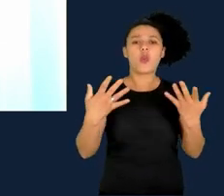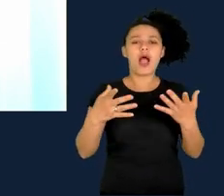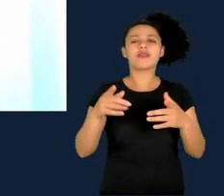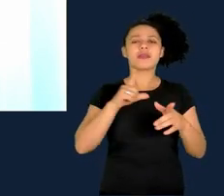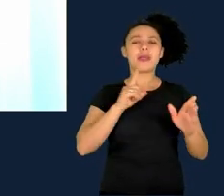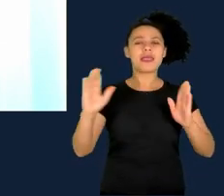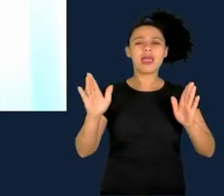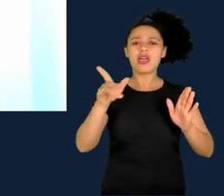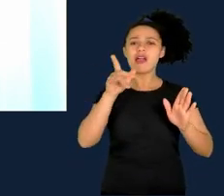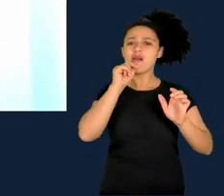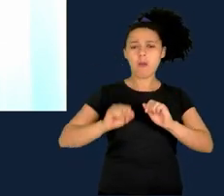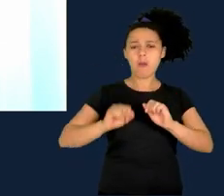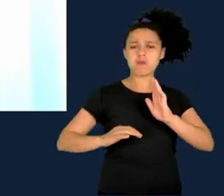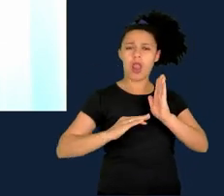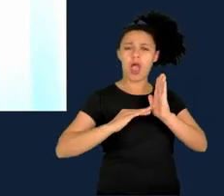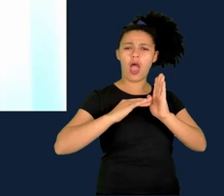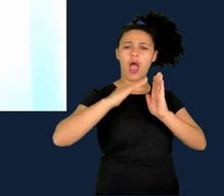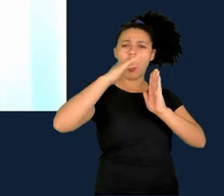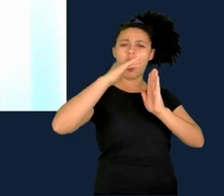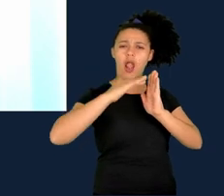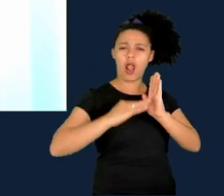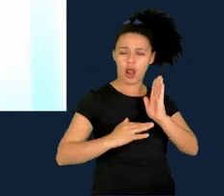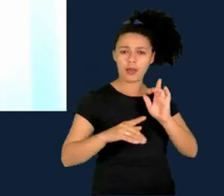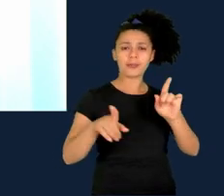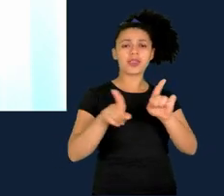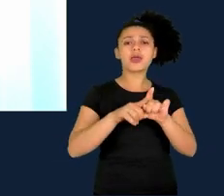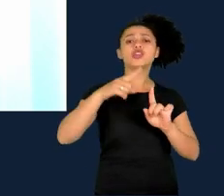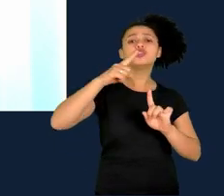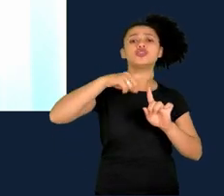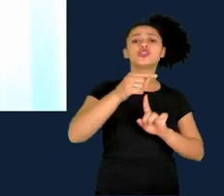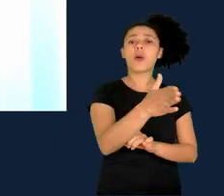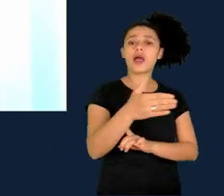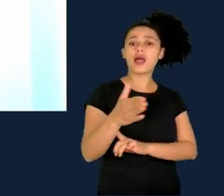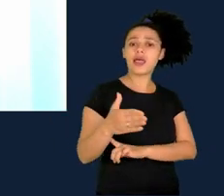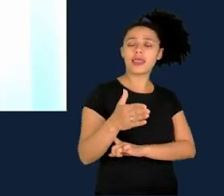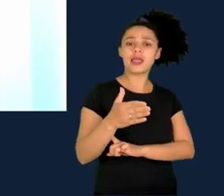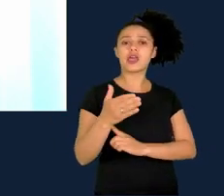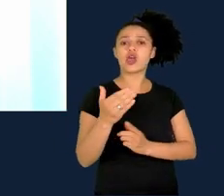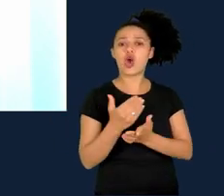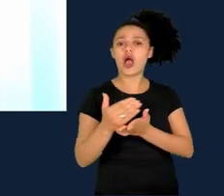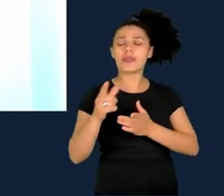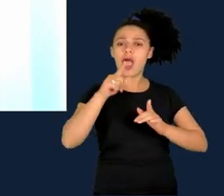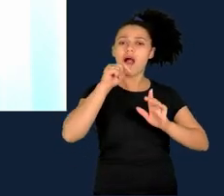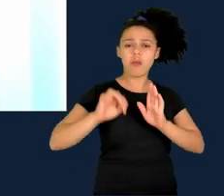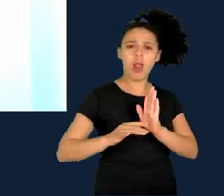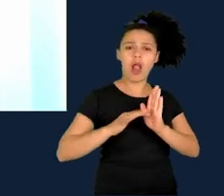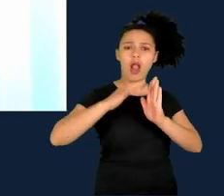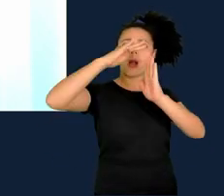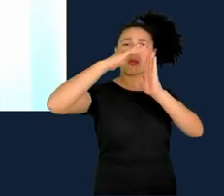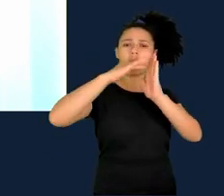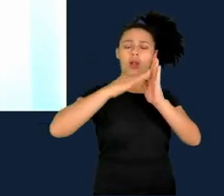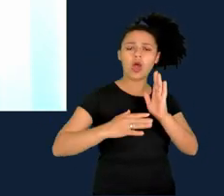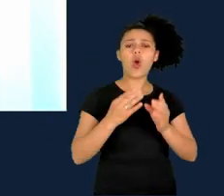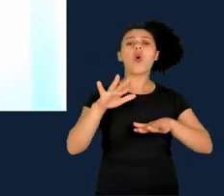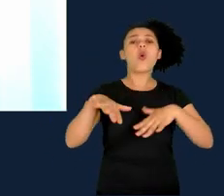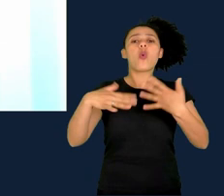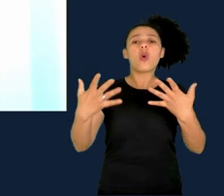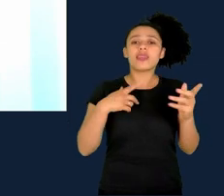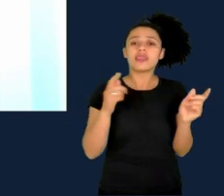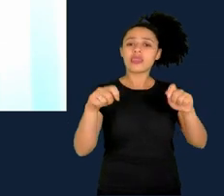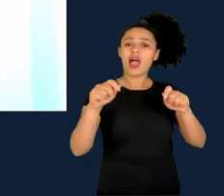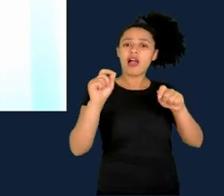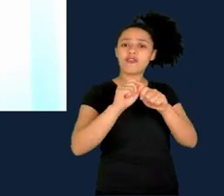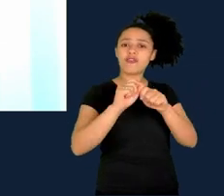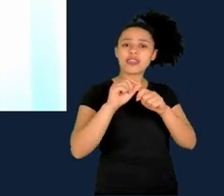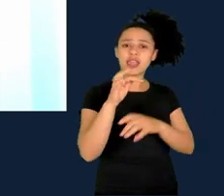de peixe tem na seca, que tipo de peixe tem na enchente, quando você pode fazer roça, quando você pode fazer uma